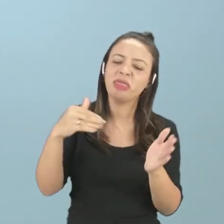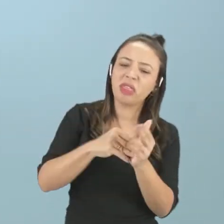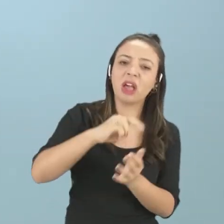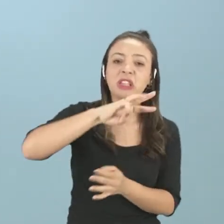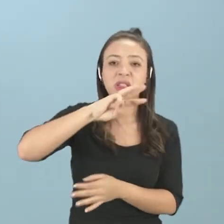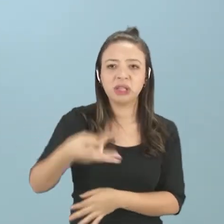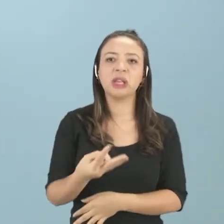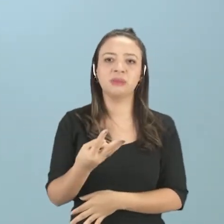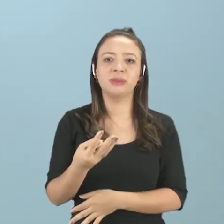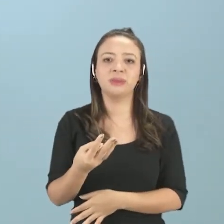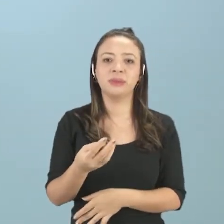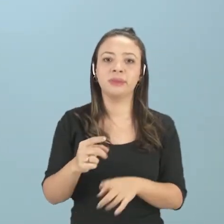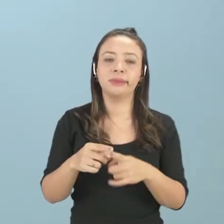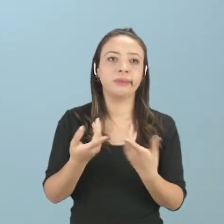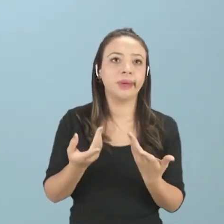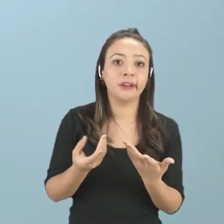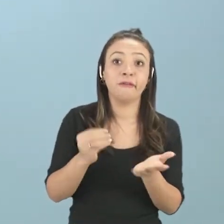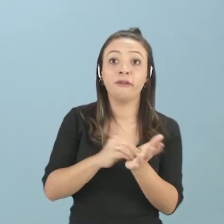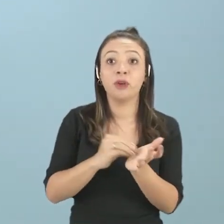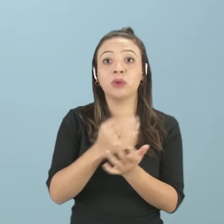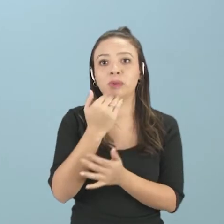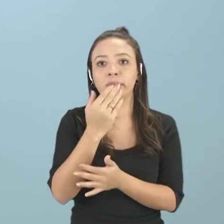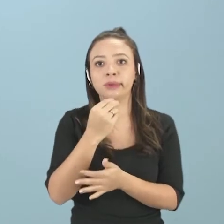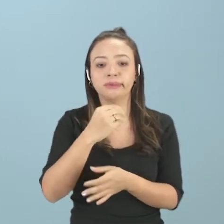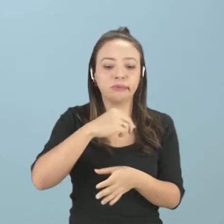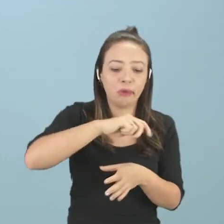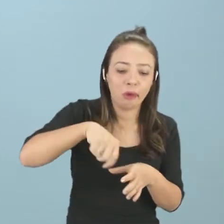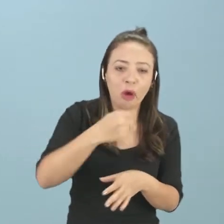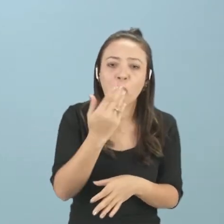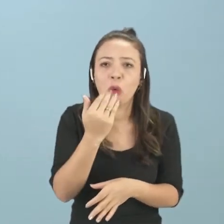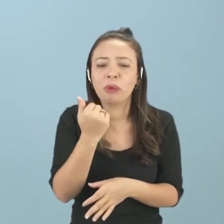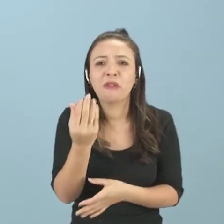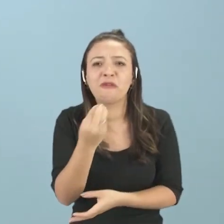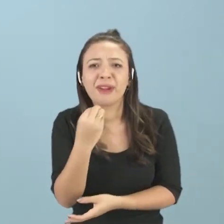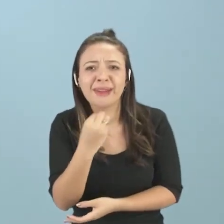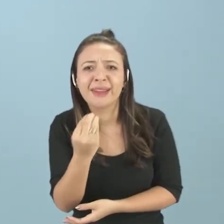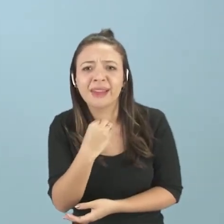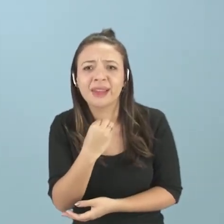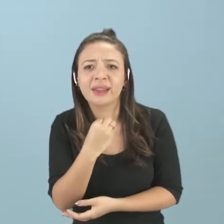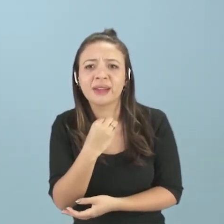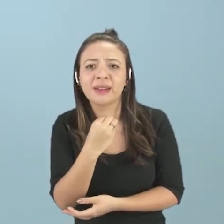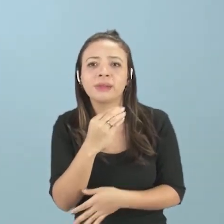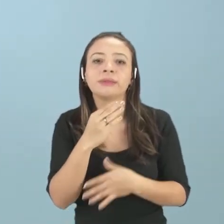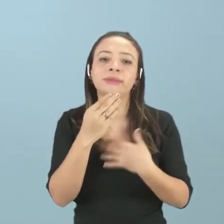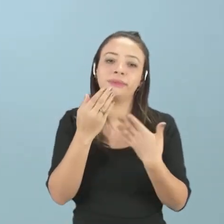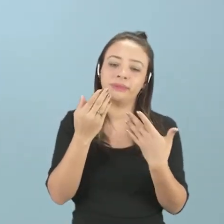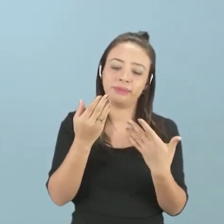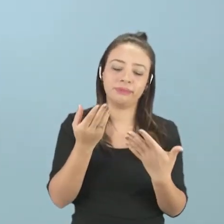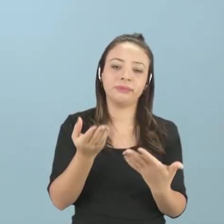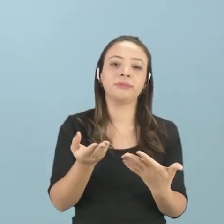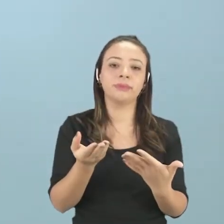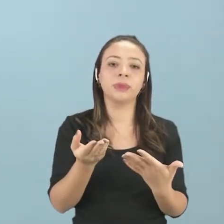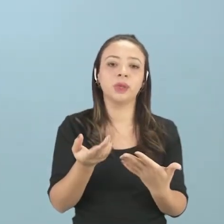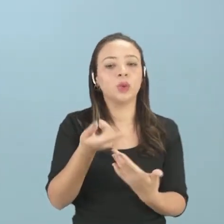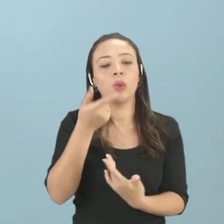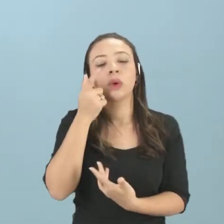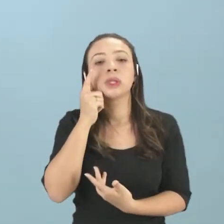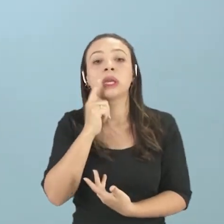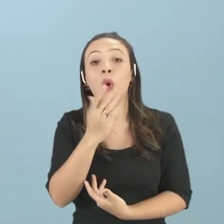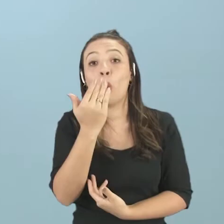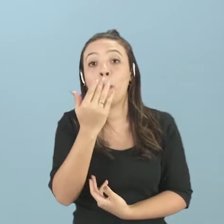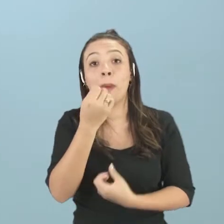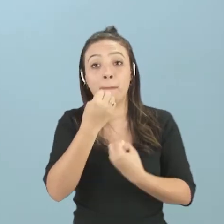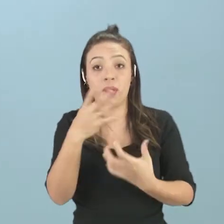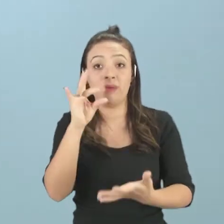pessoa come apenas um pirão de farinha com óleo. Então isso que ele está retratando aí, isso não alcança essas calorias necessárias para